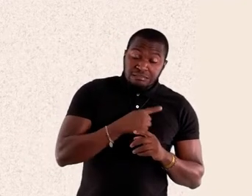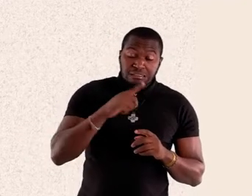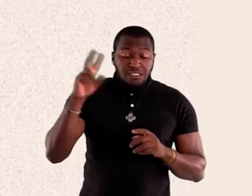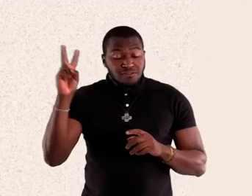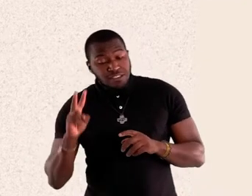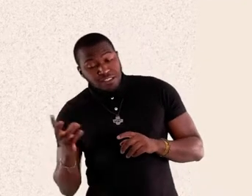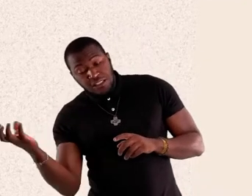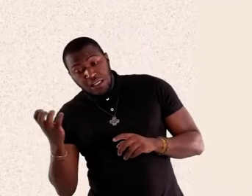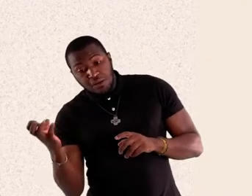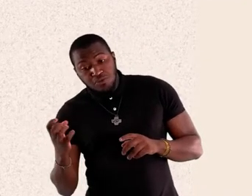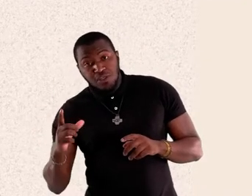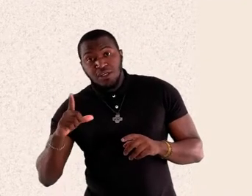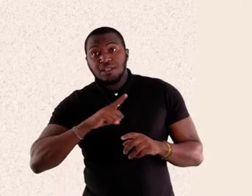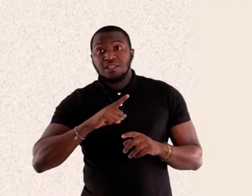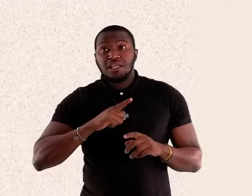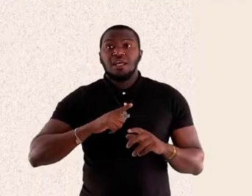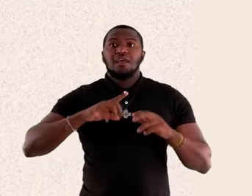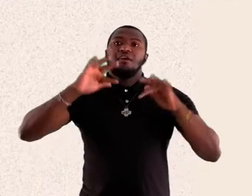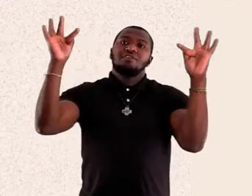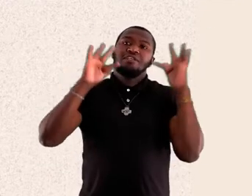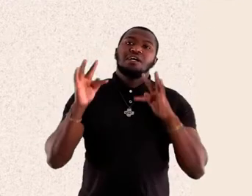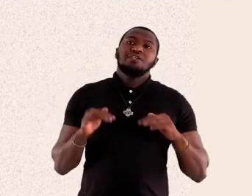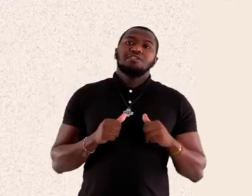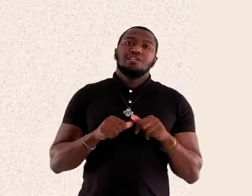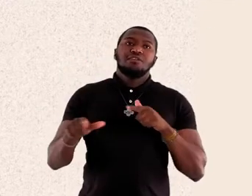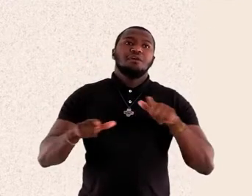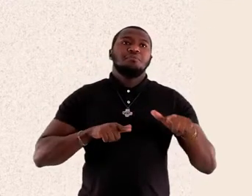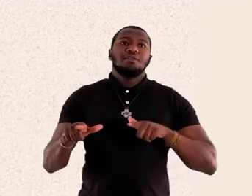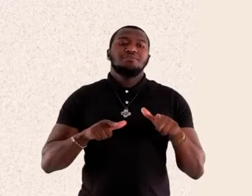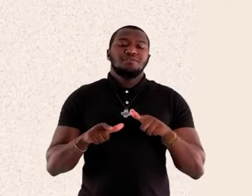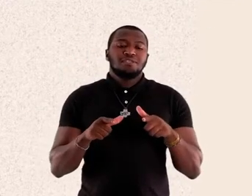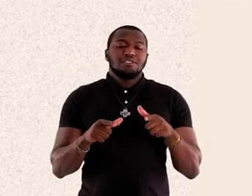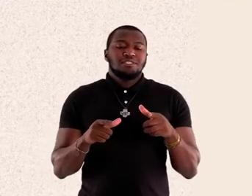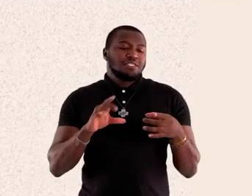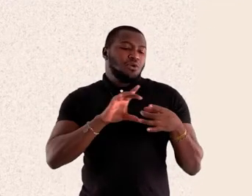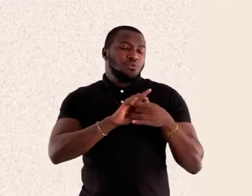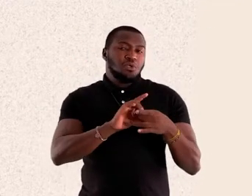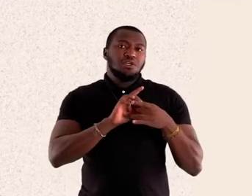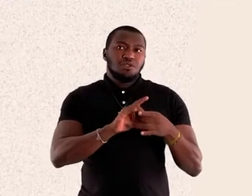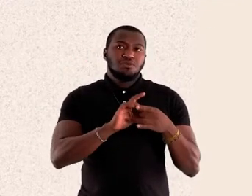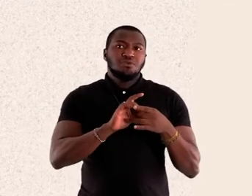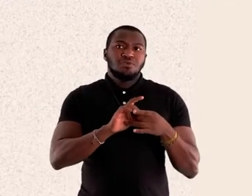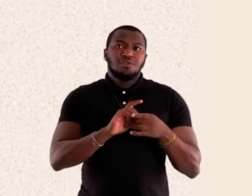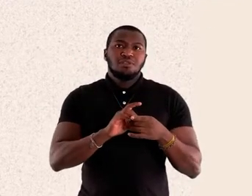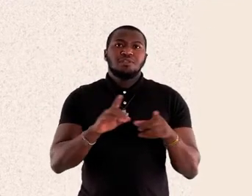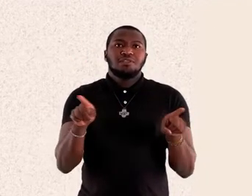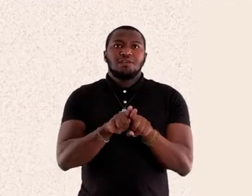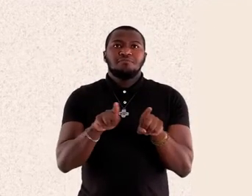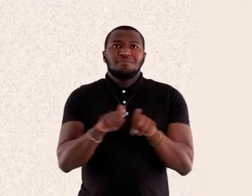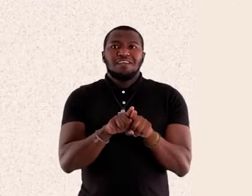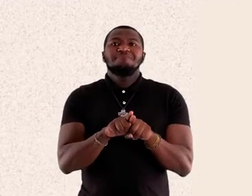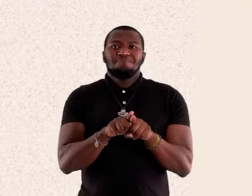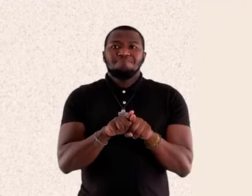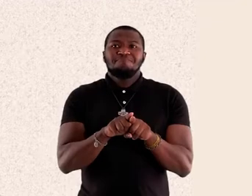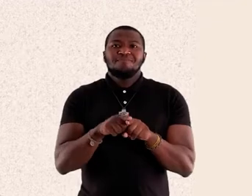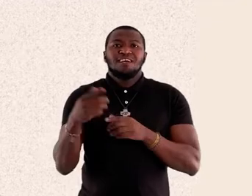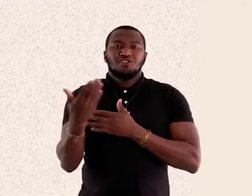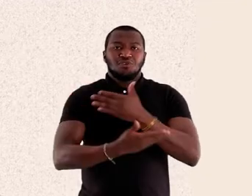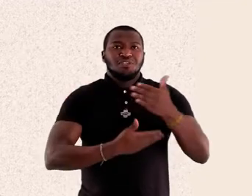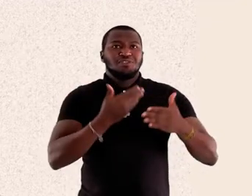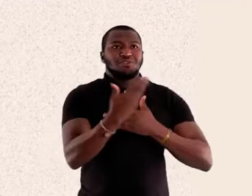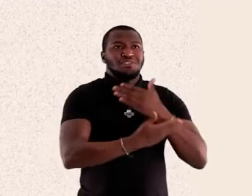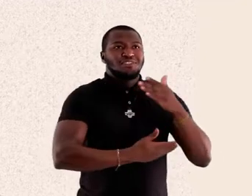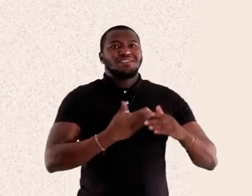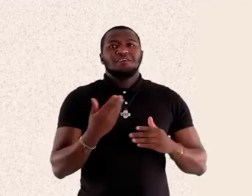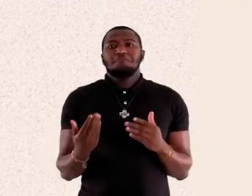prazer de estar no trabalho a felicidade está no trabalho tá muito aliado as nossas as conexões sociais que a gente cria bom